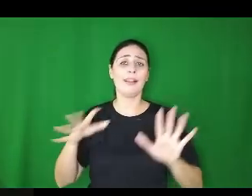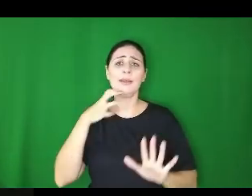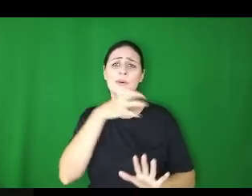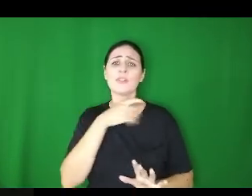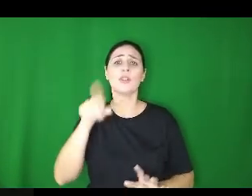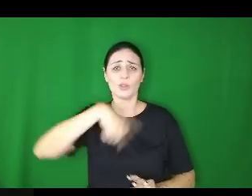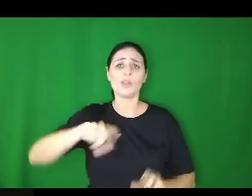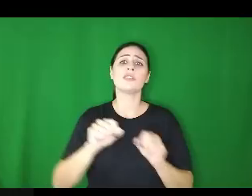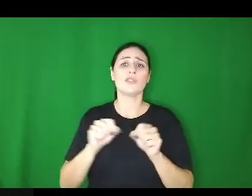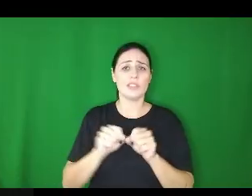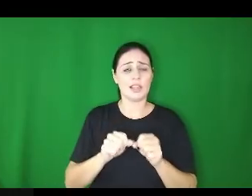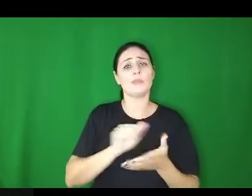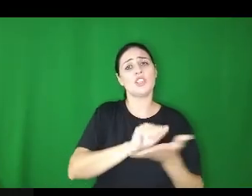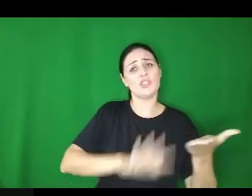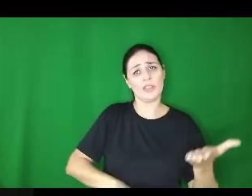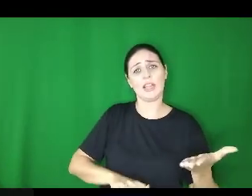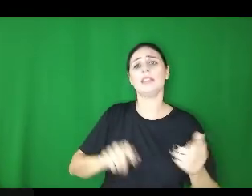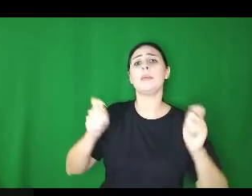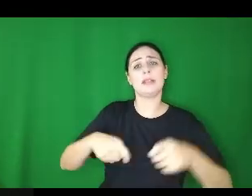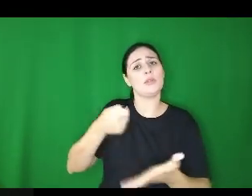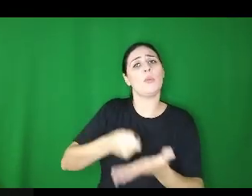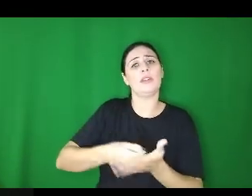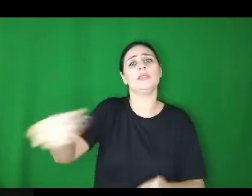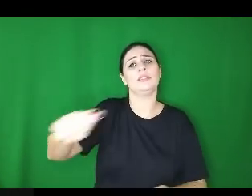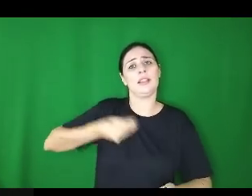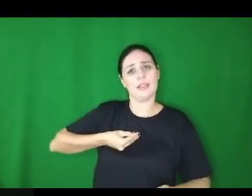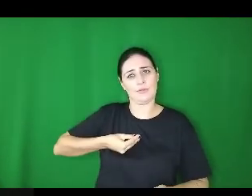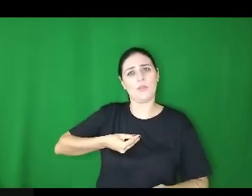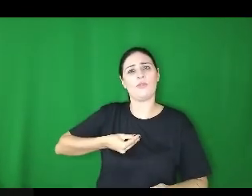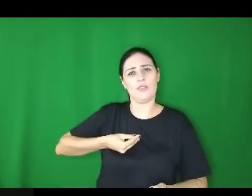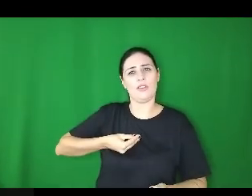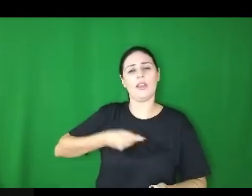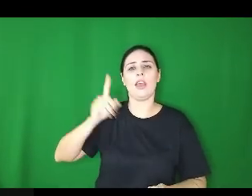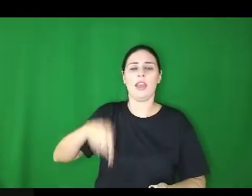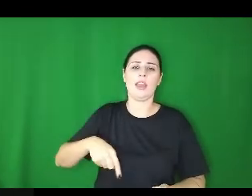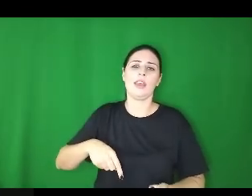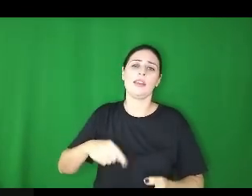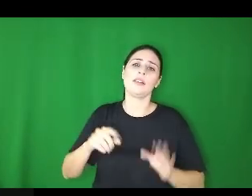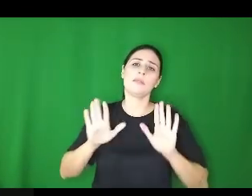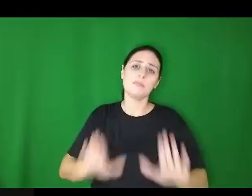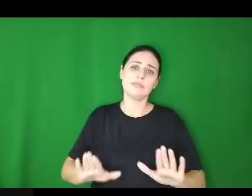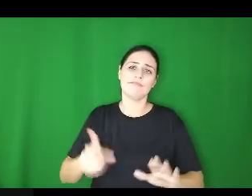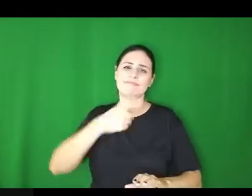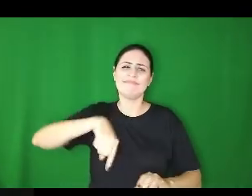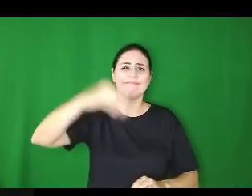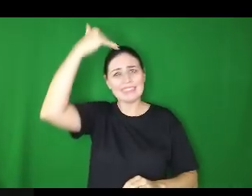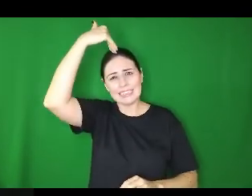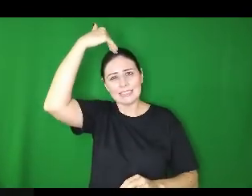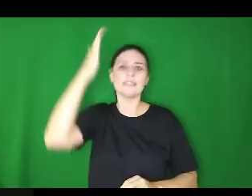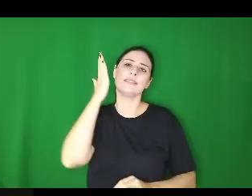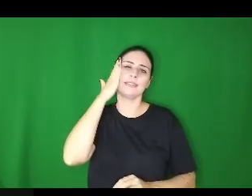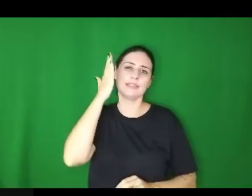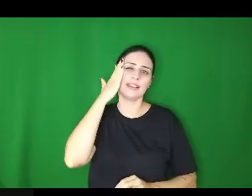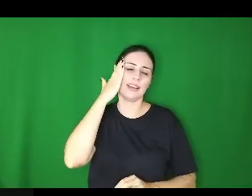outro complementou, aí ele volta para o texto dele, ele vê que o outro ilustrou uma coisa de um jeito, quer dizer, nessas trocas,